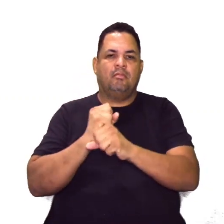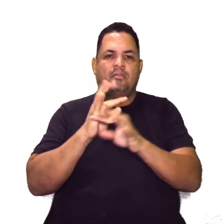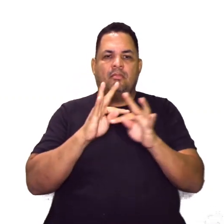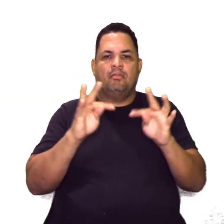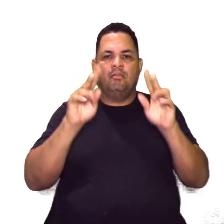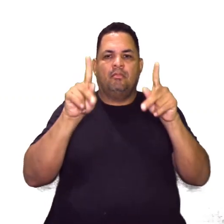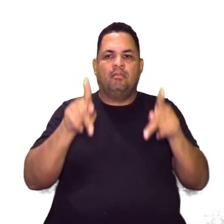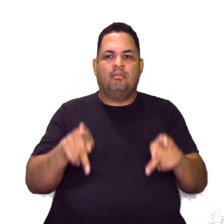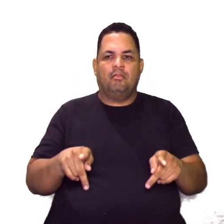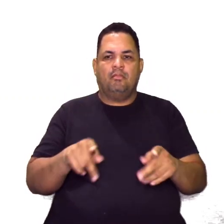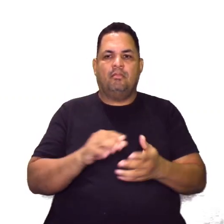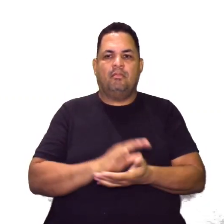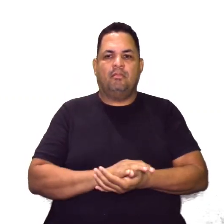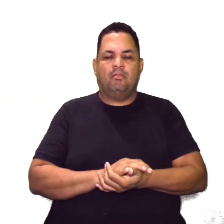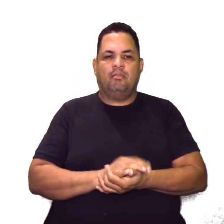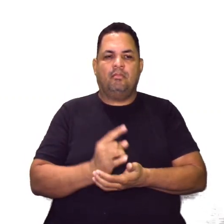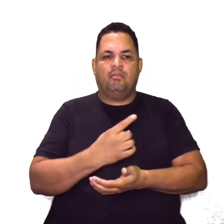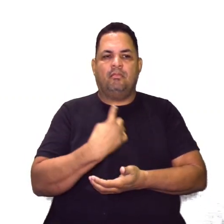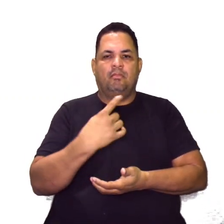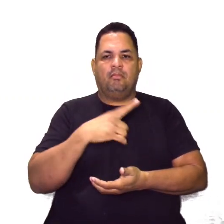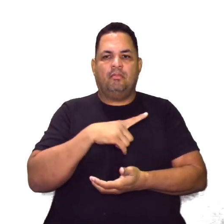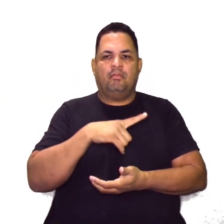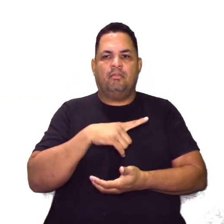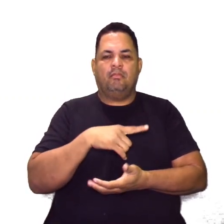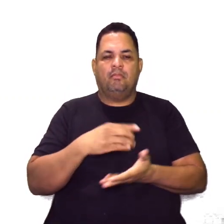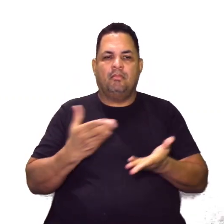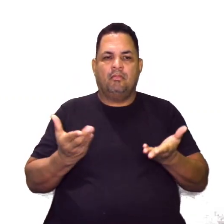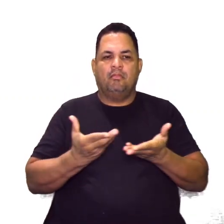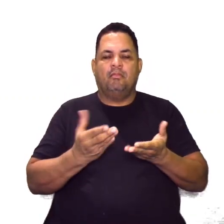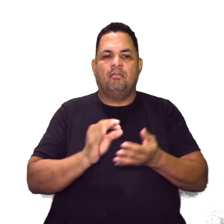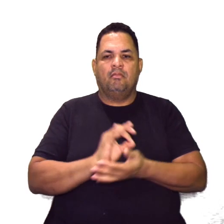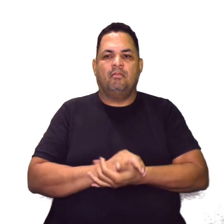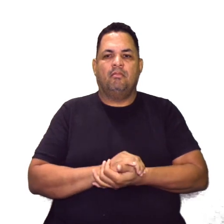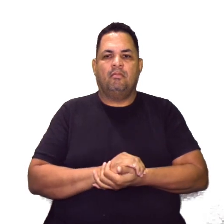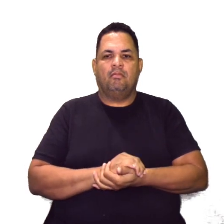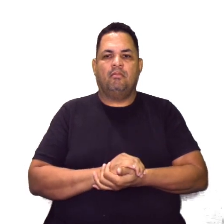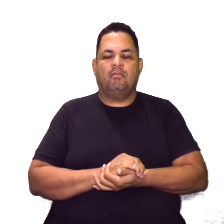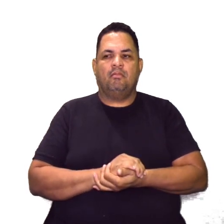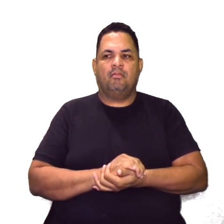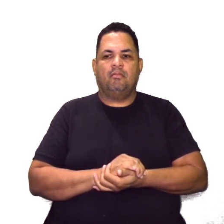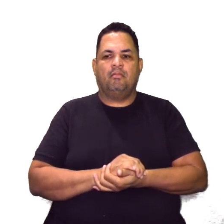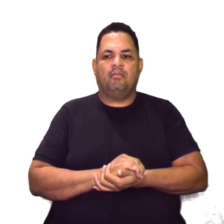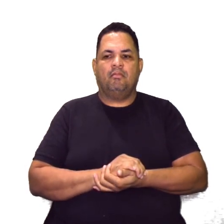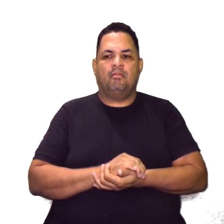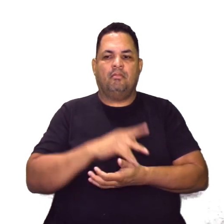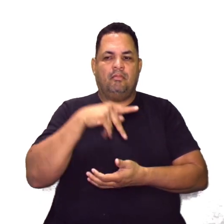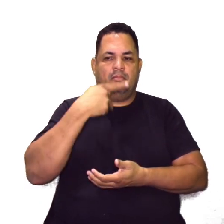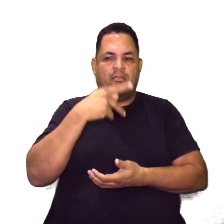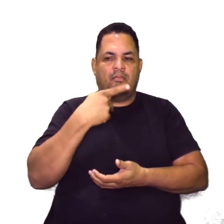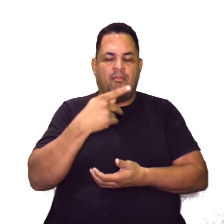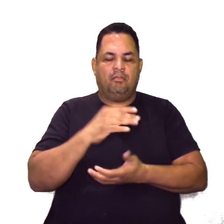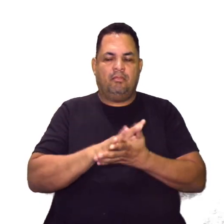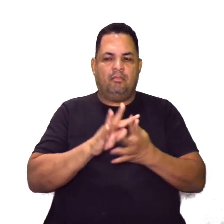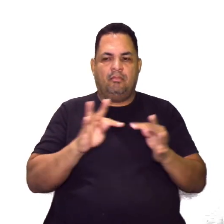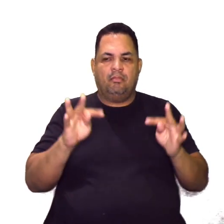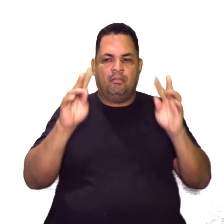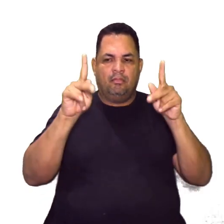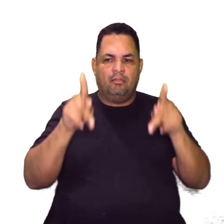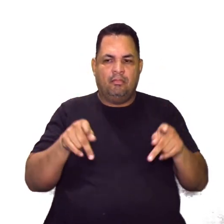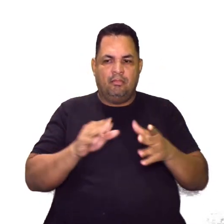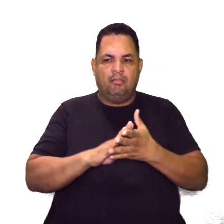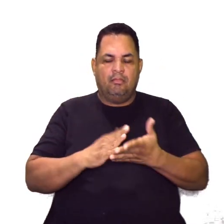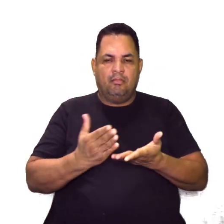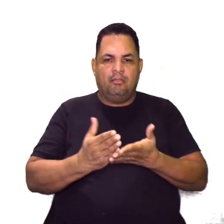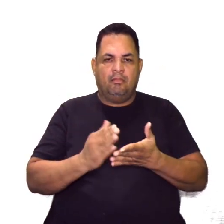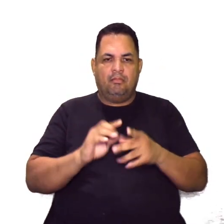a tabela periódica, nós temos tabela periódica atual. Falar de tabela periódica atual